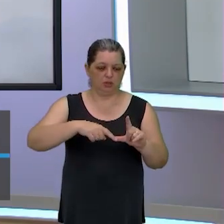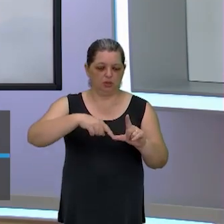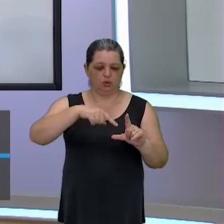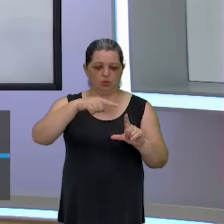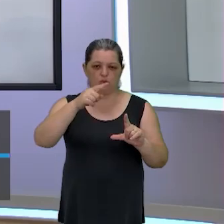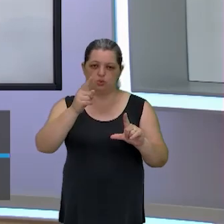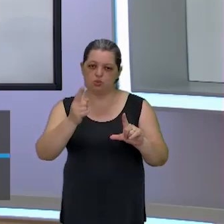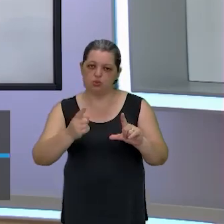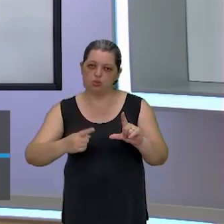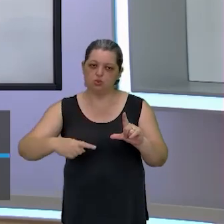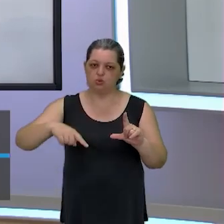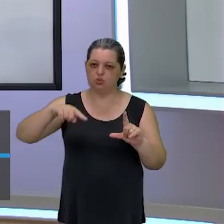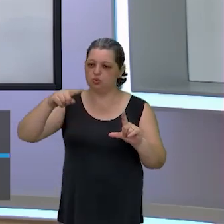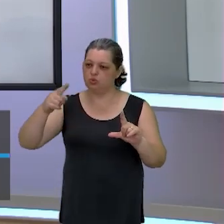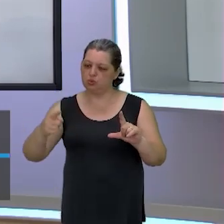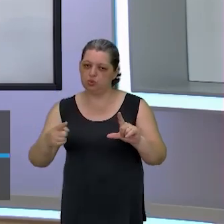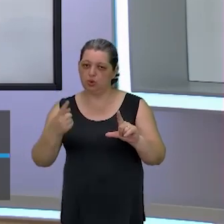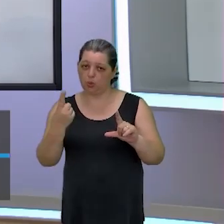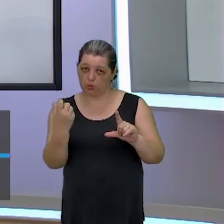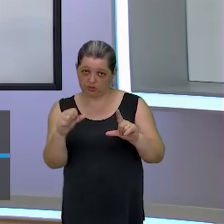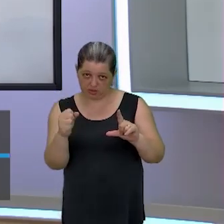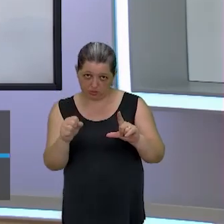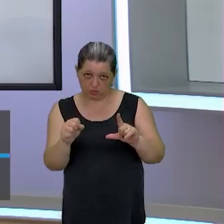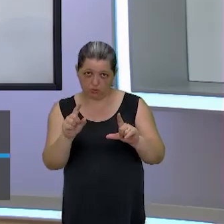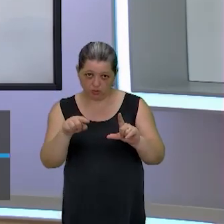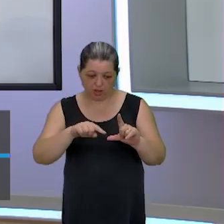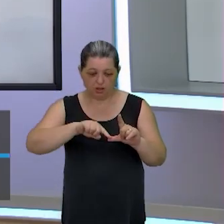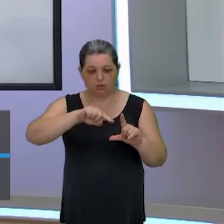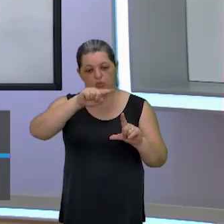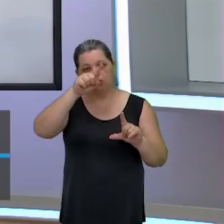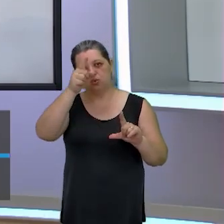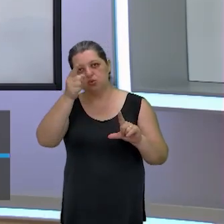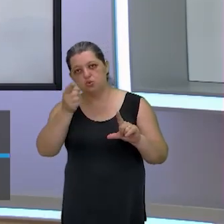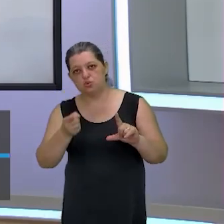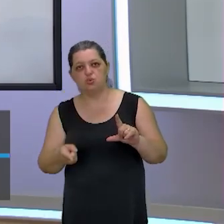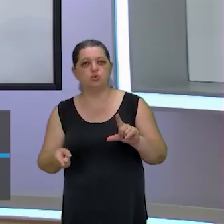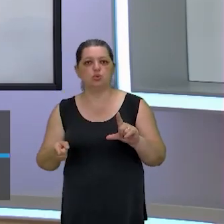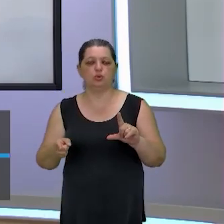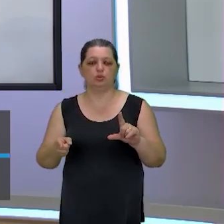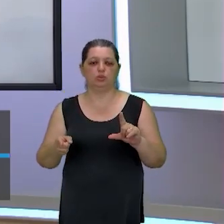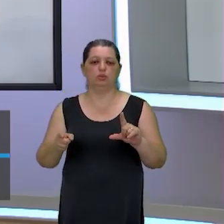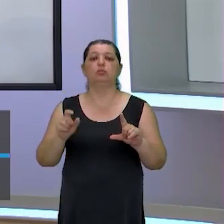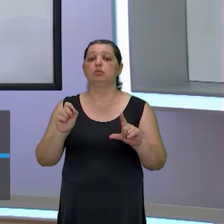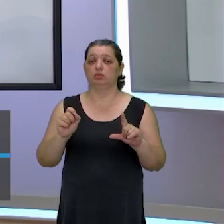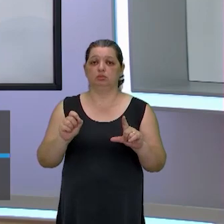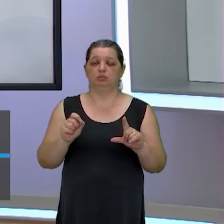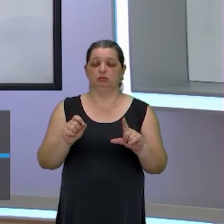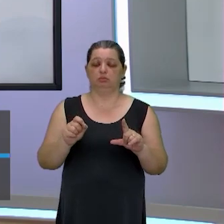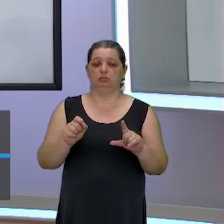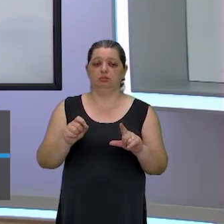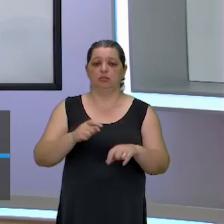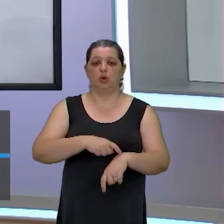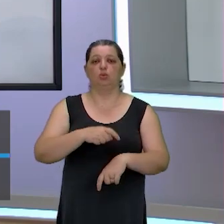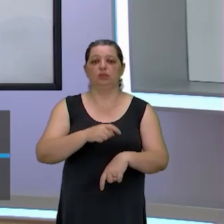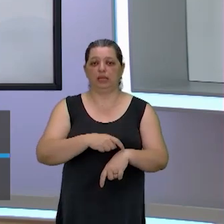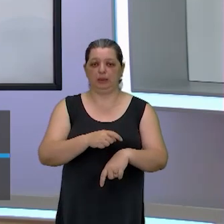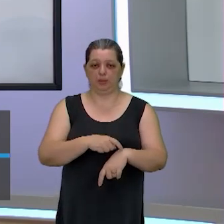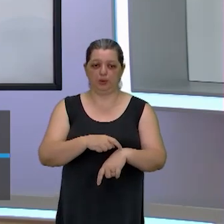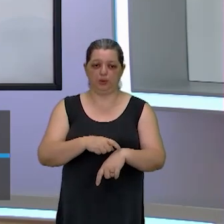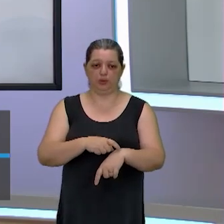tão aqui demorou um segundo para dar uma volta completa qual o período de oscila